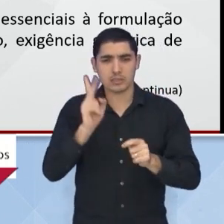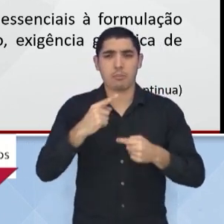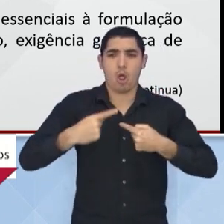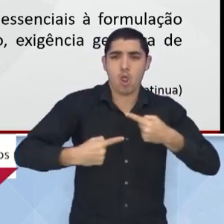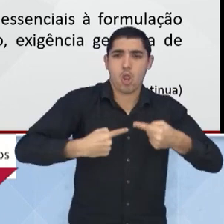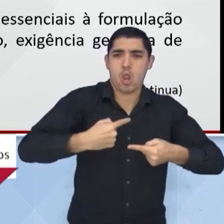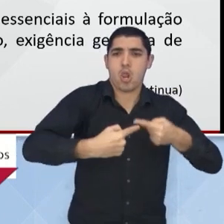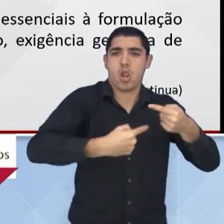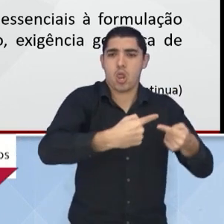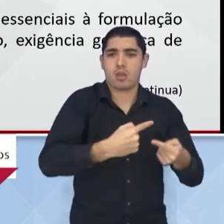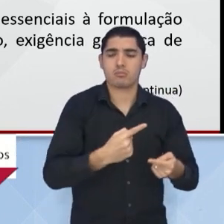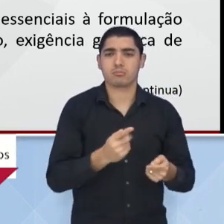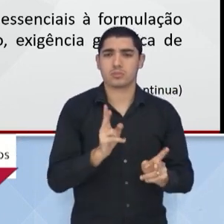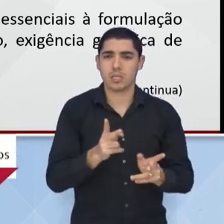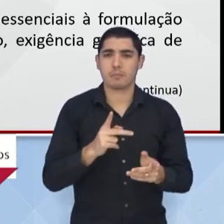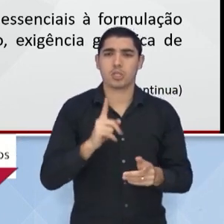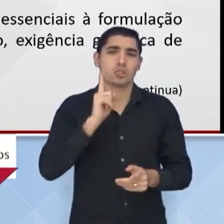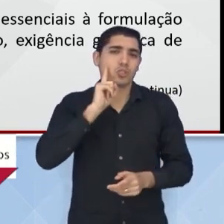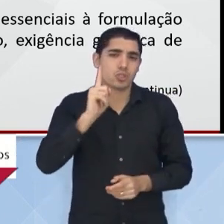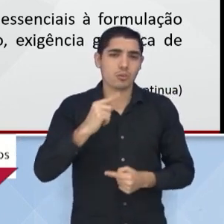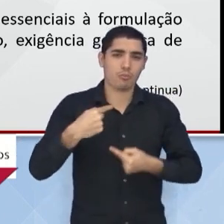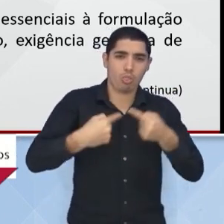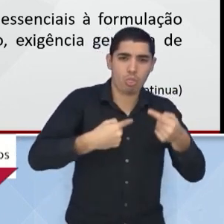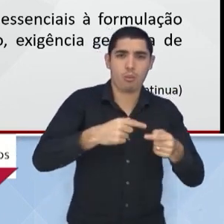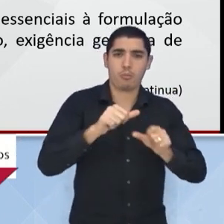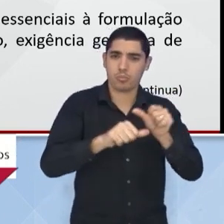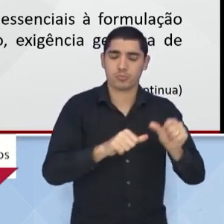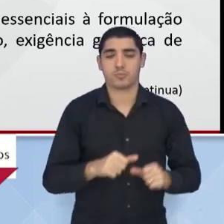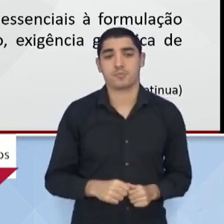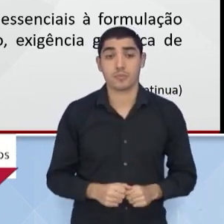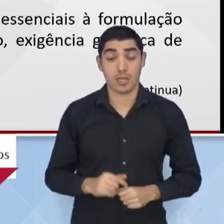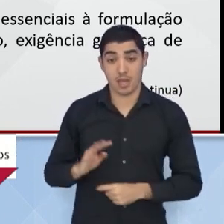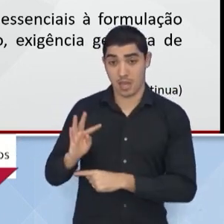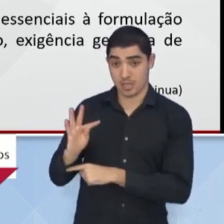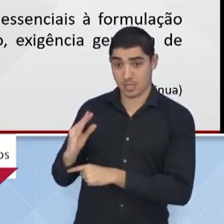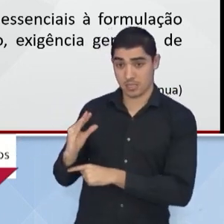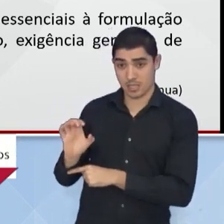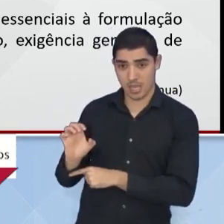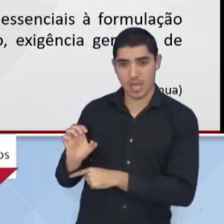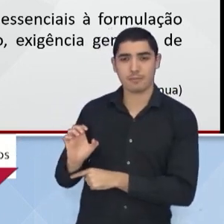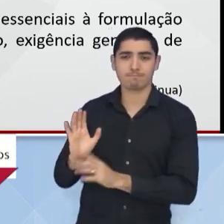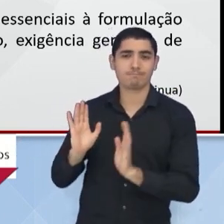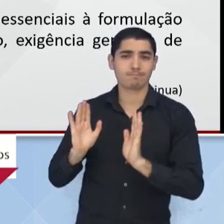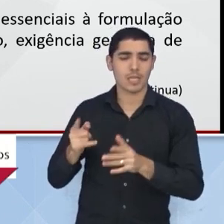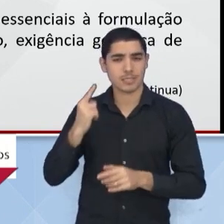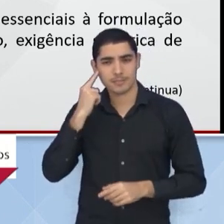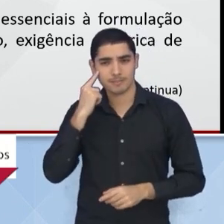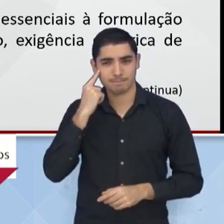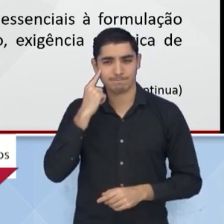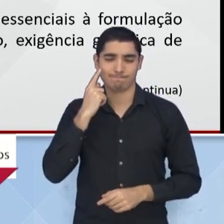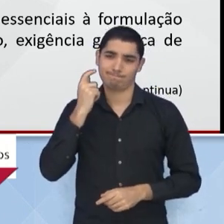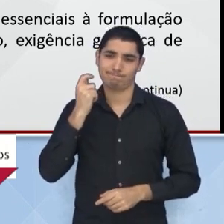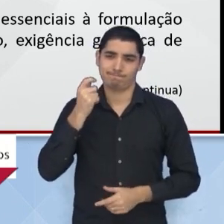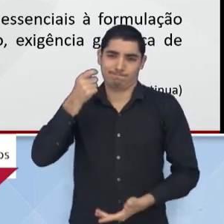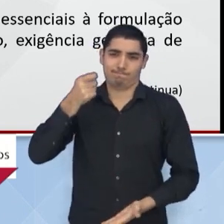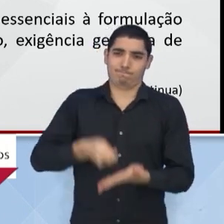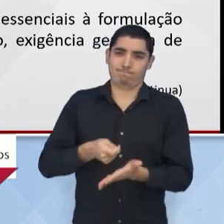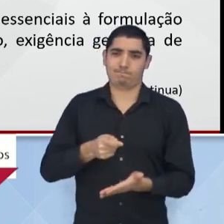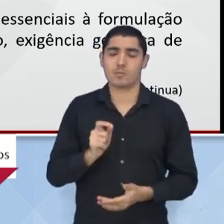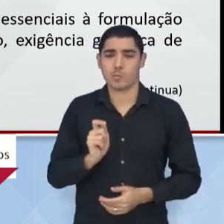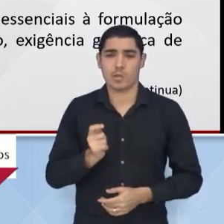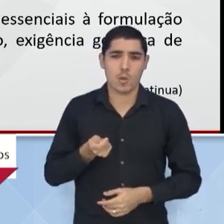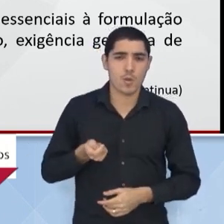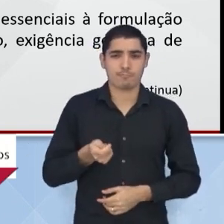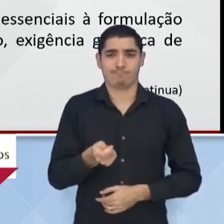impugnados muito bem nesse caso o tribunal deu procedência parcial né em virtude dessas questões aqui ó